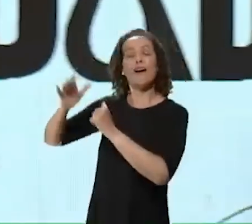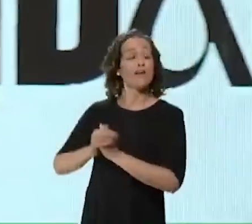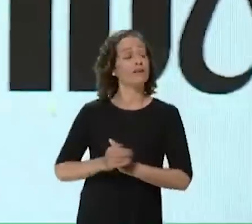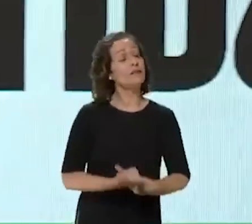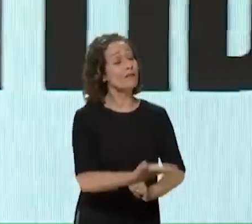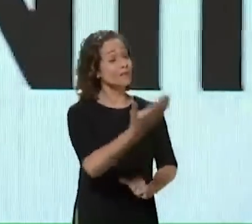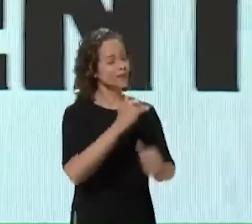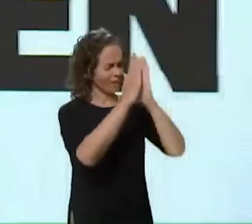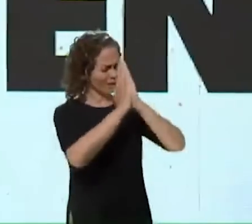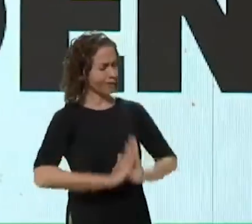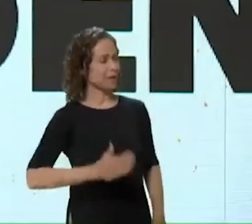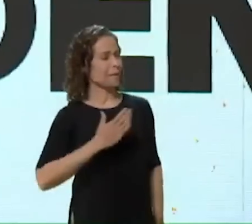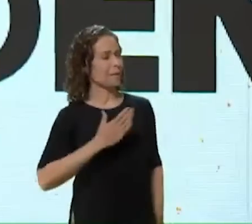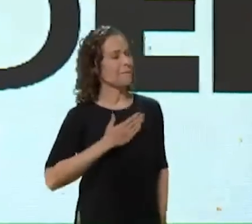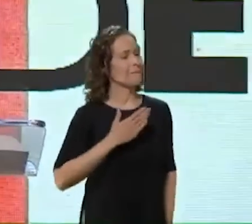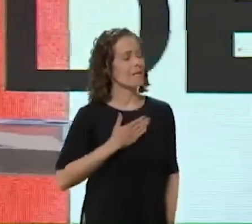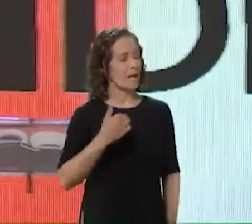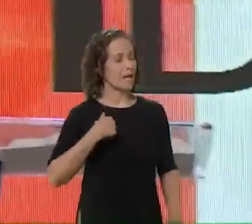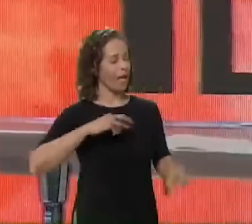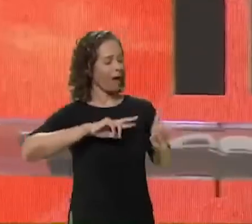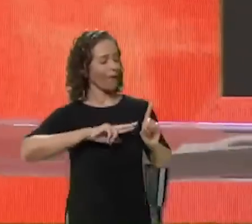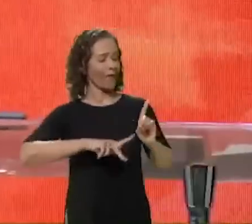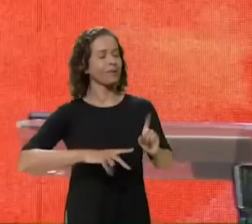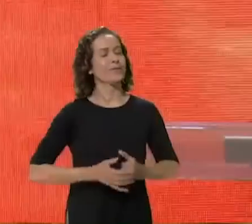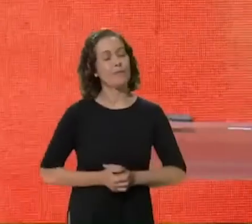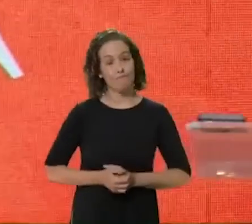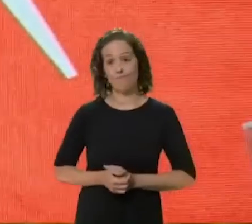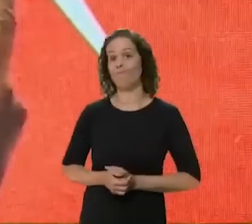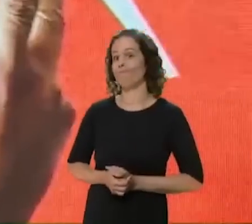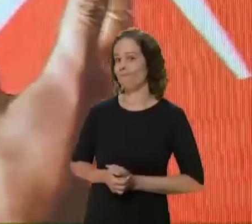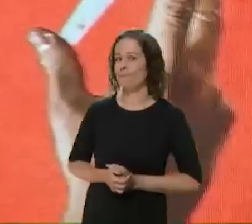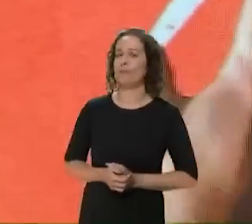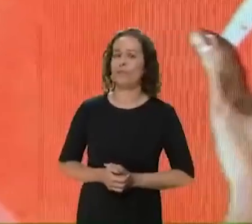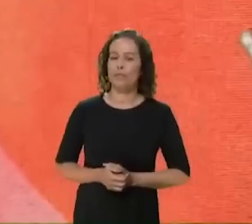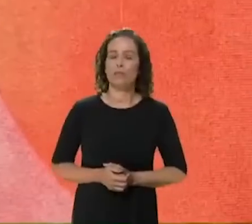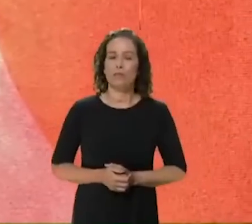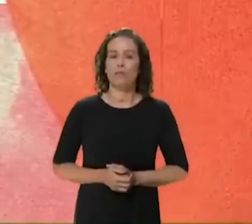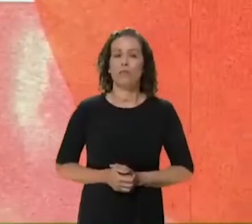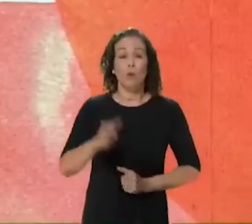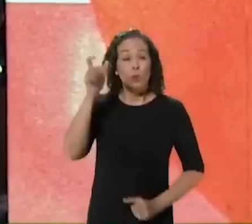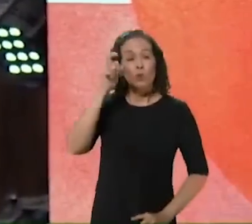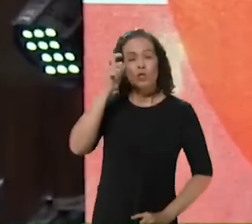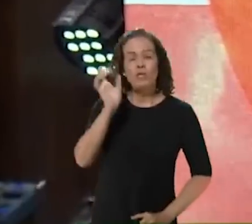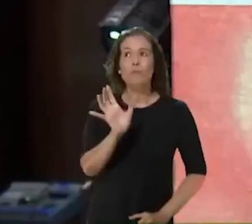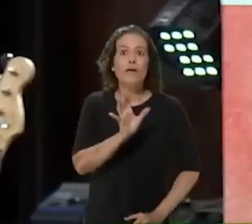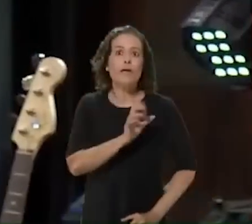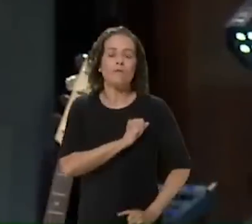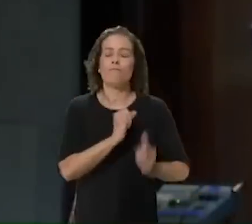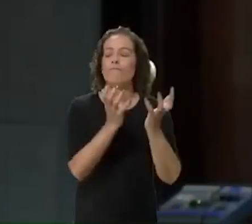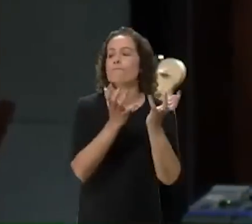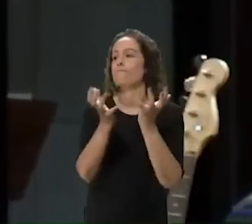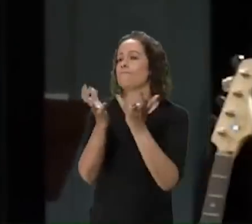ser meu adorador. Gente, a grande loucura de Satanás é por ser adorado. Por isso que ele entra atrás